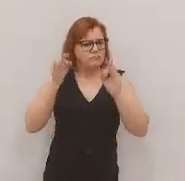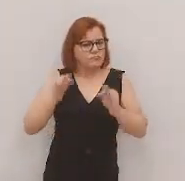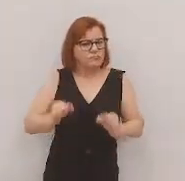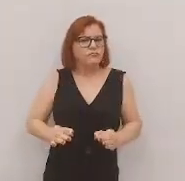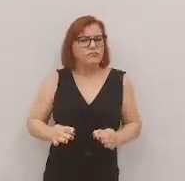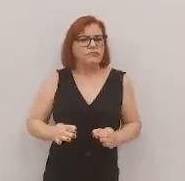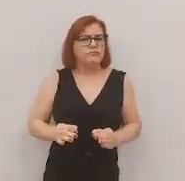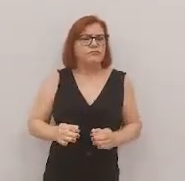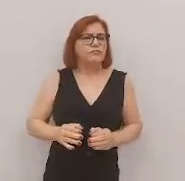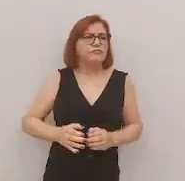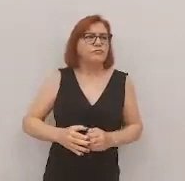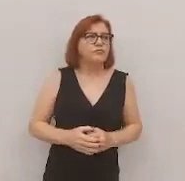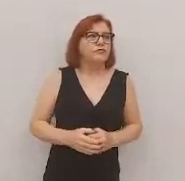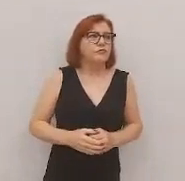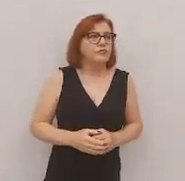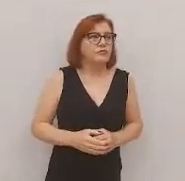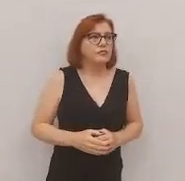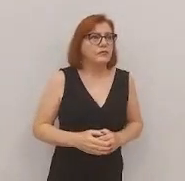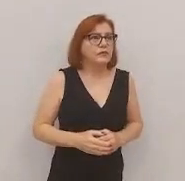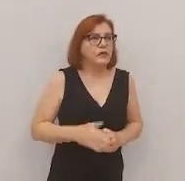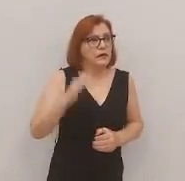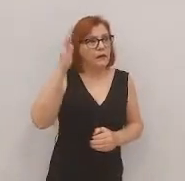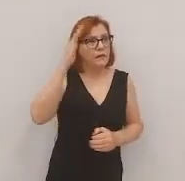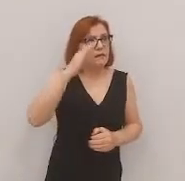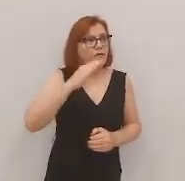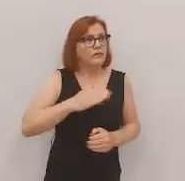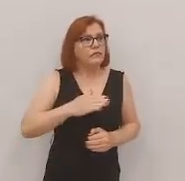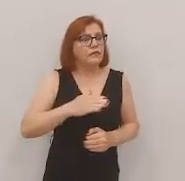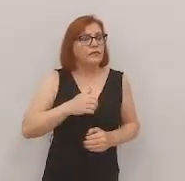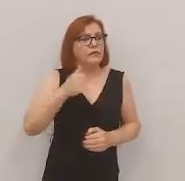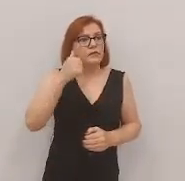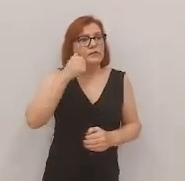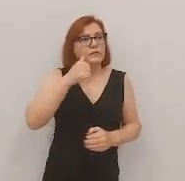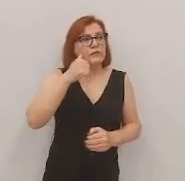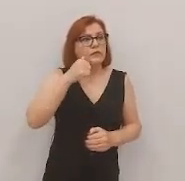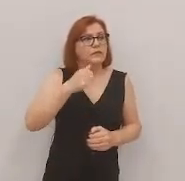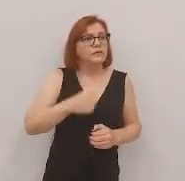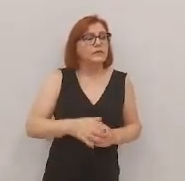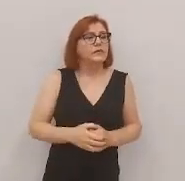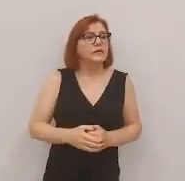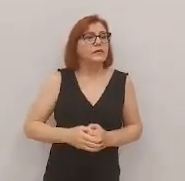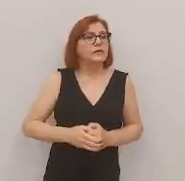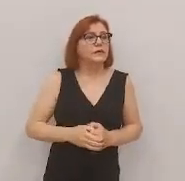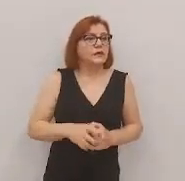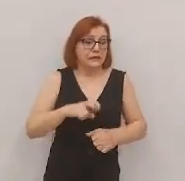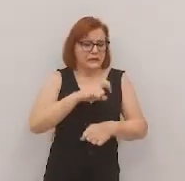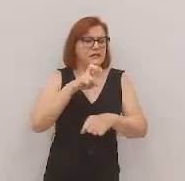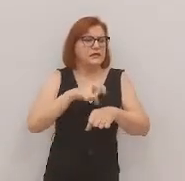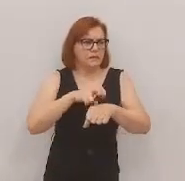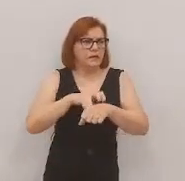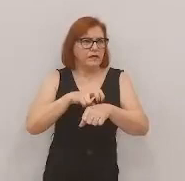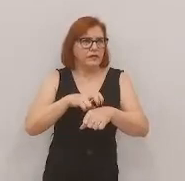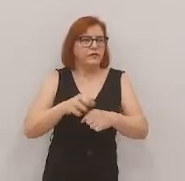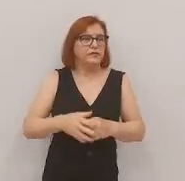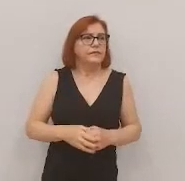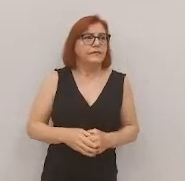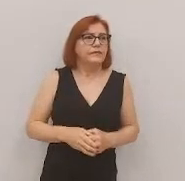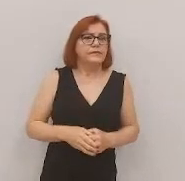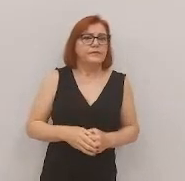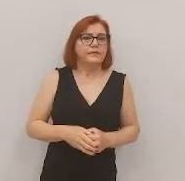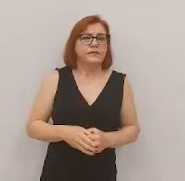ela, né? E uma maldição sobre ela. E porém inimizade entre ti e a